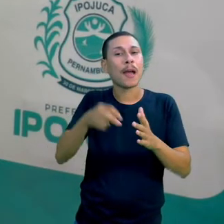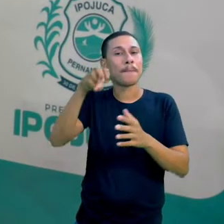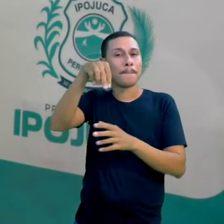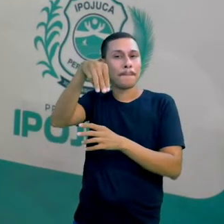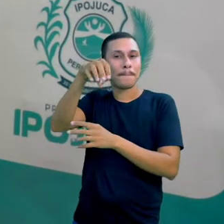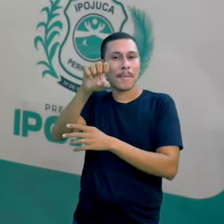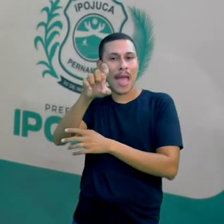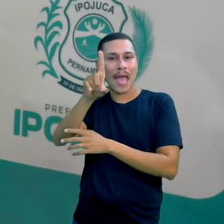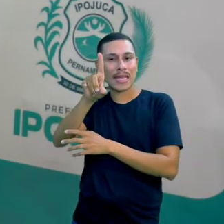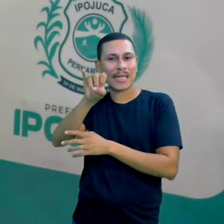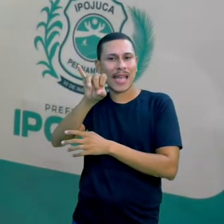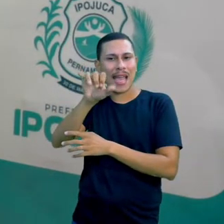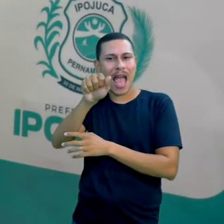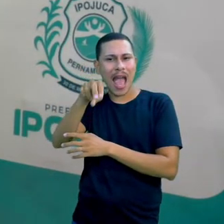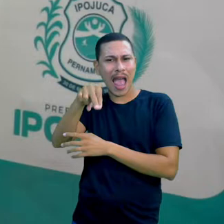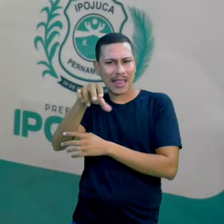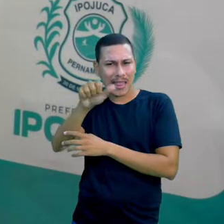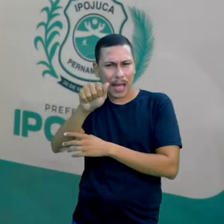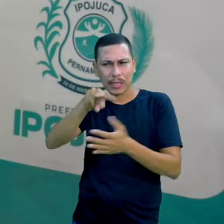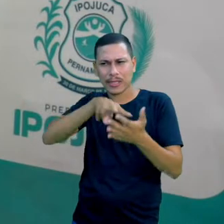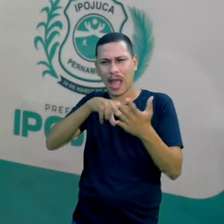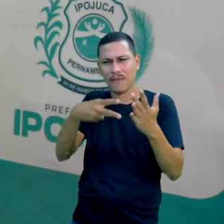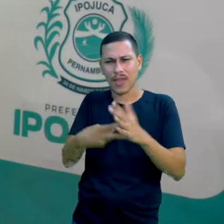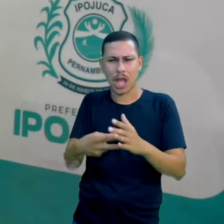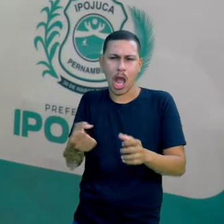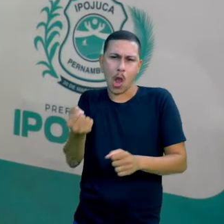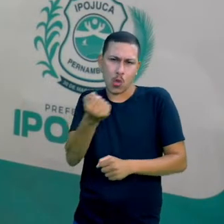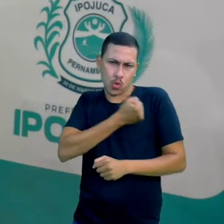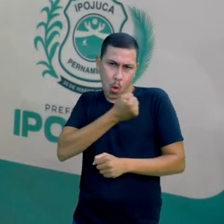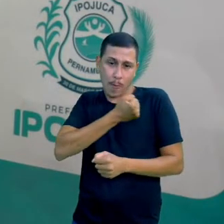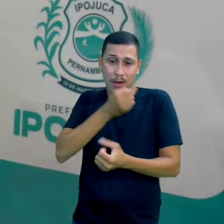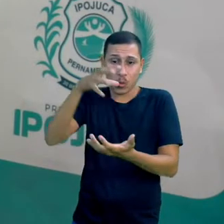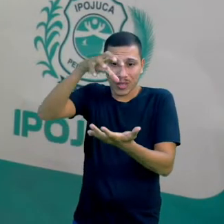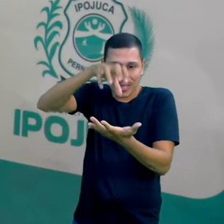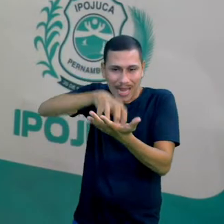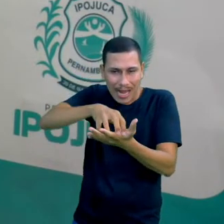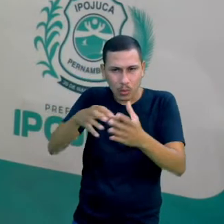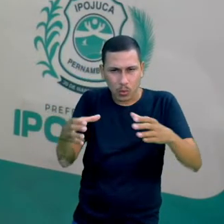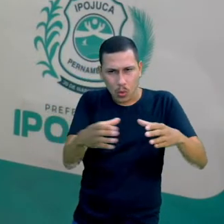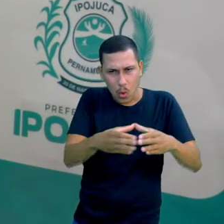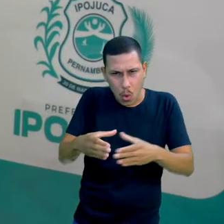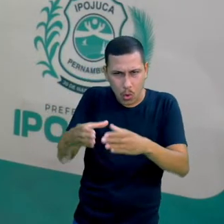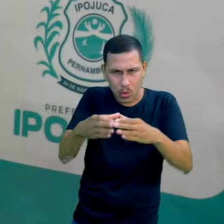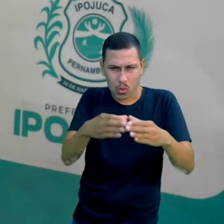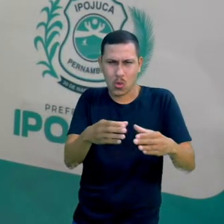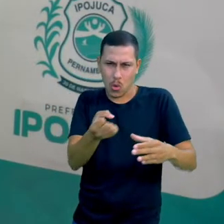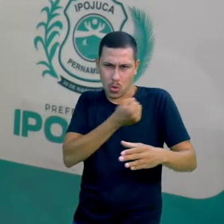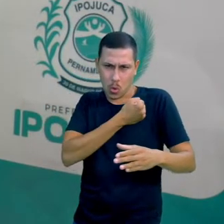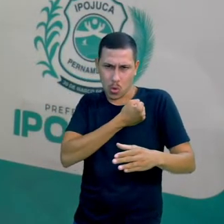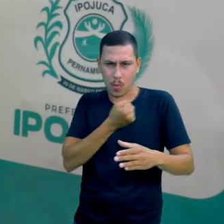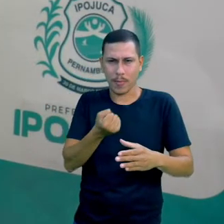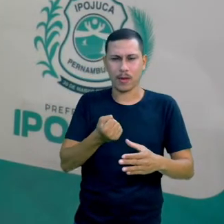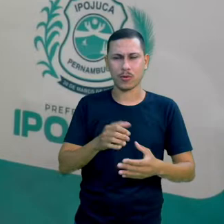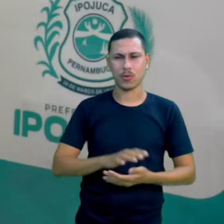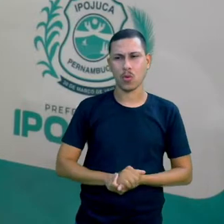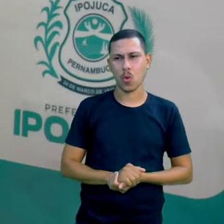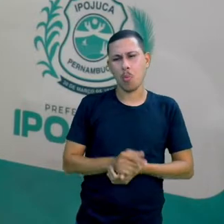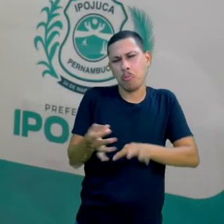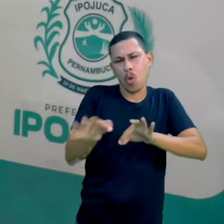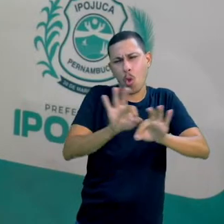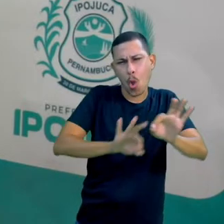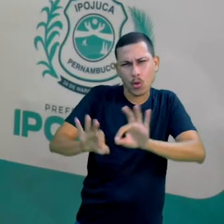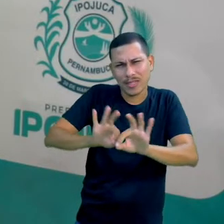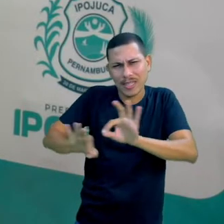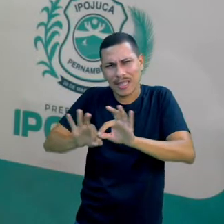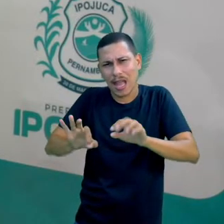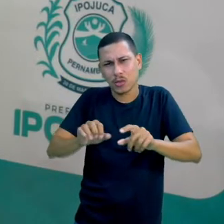é o número que fica no centro de um conjunto. Caso esses elementos estejam organizados em